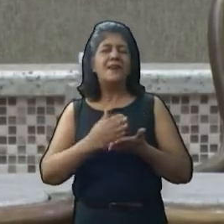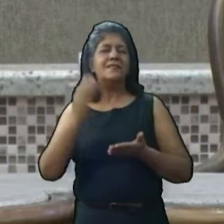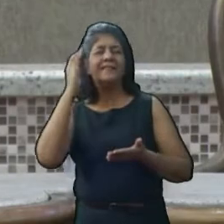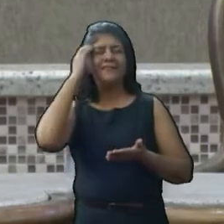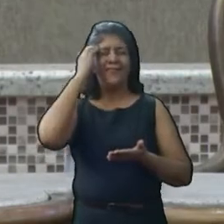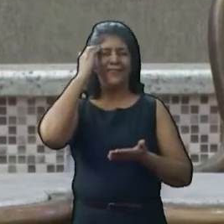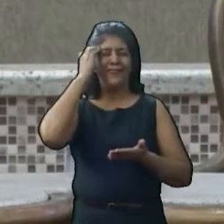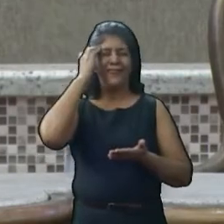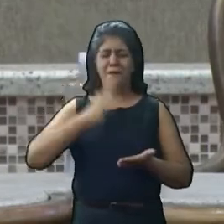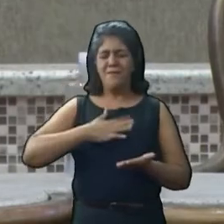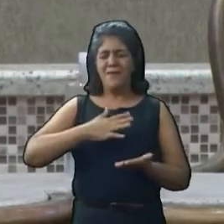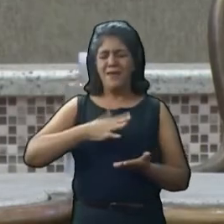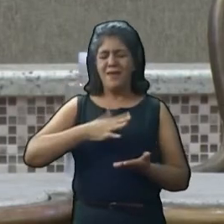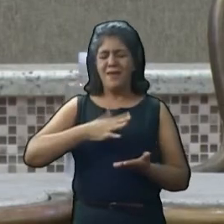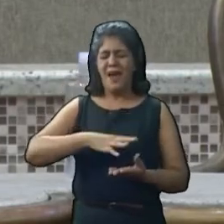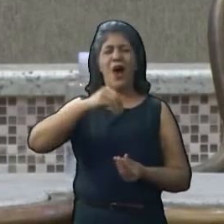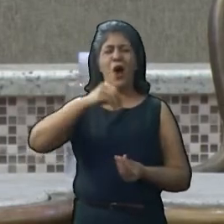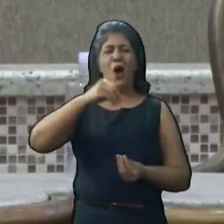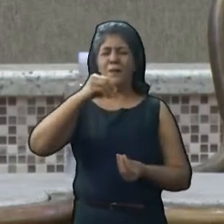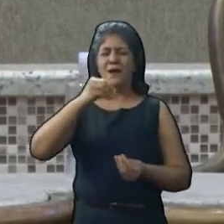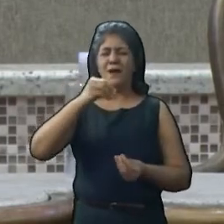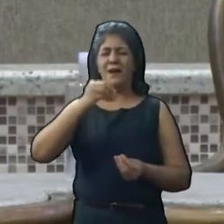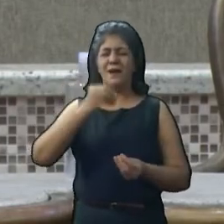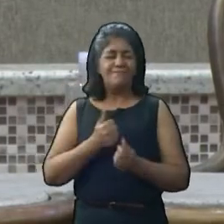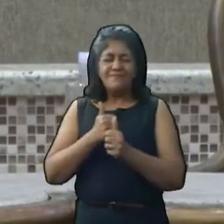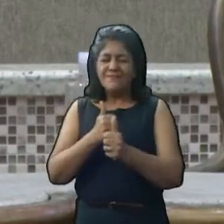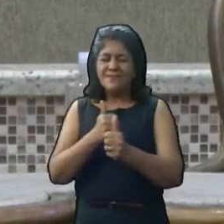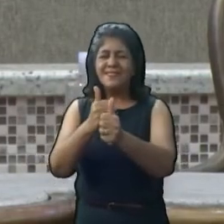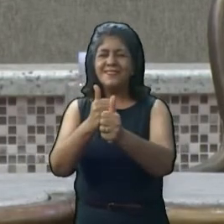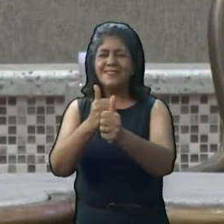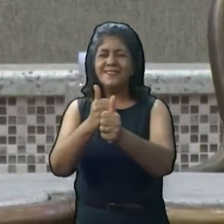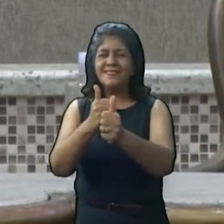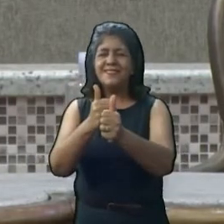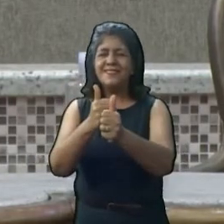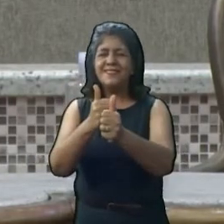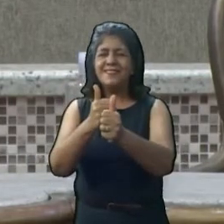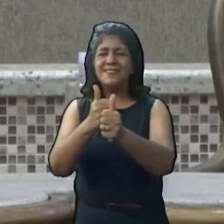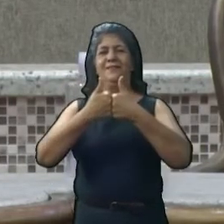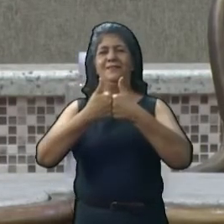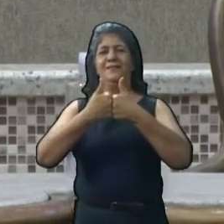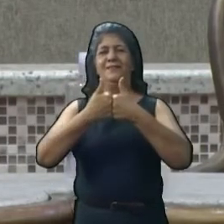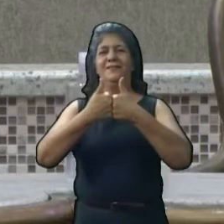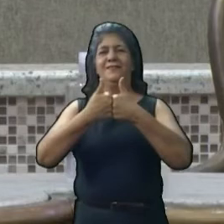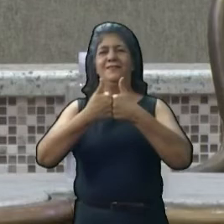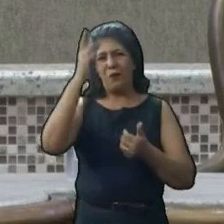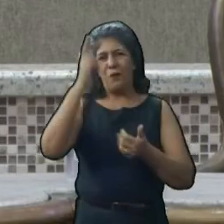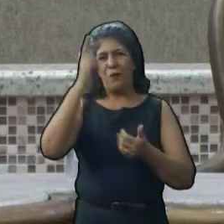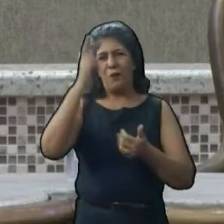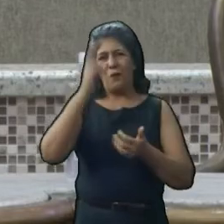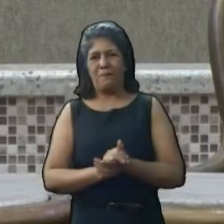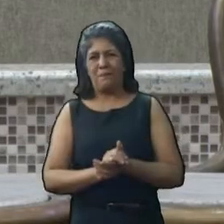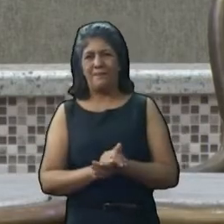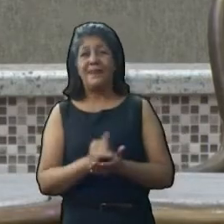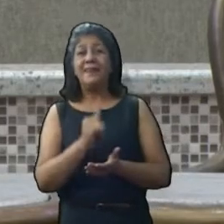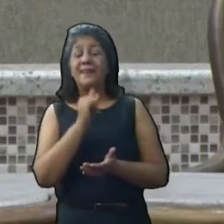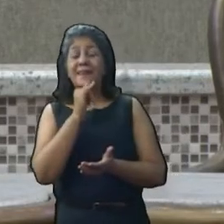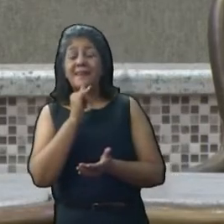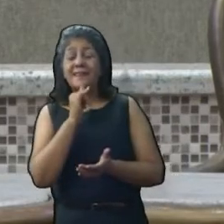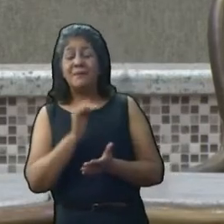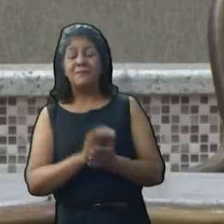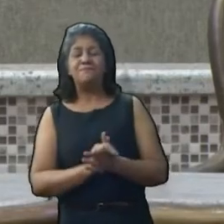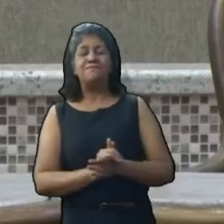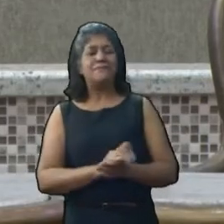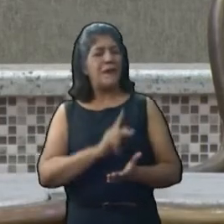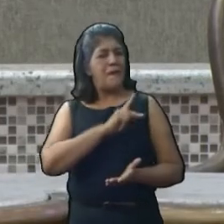alma o deus ela te segue de perto bendito seja o nome do senhor quando o apóstolo são paulo